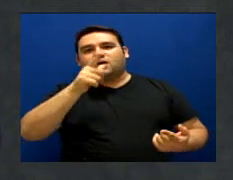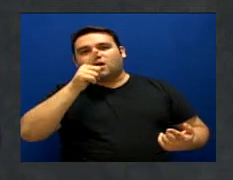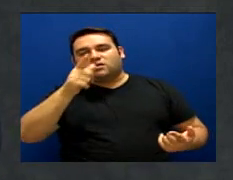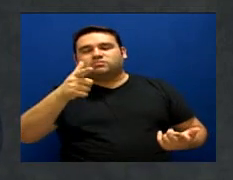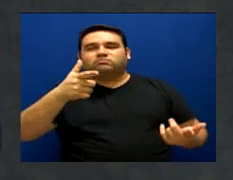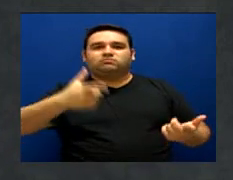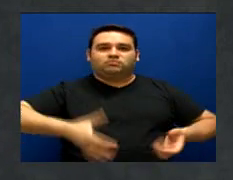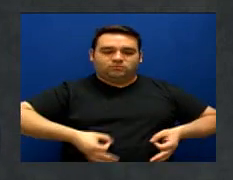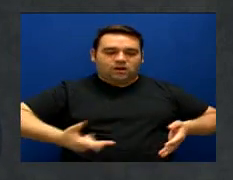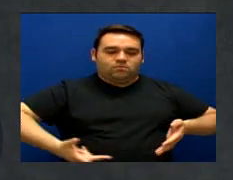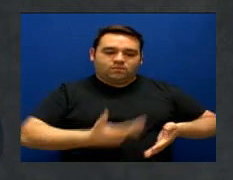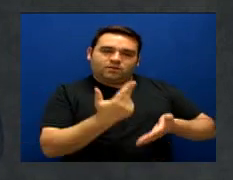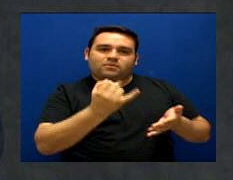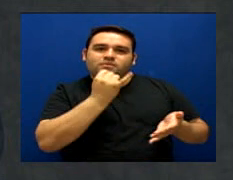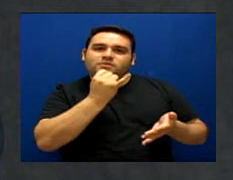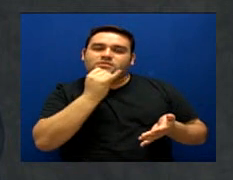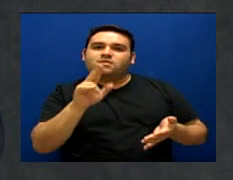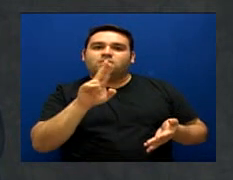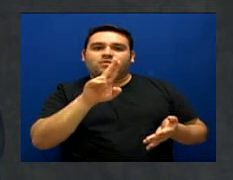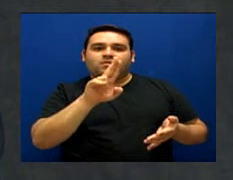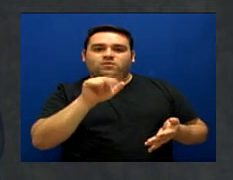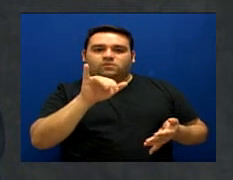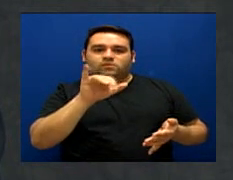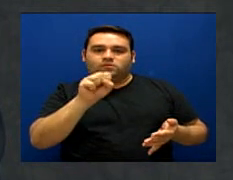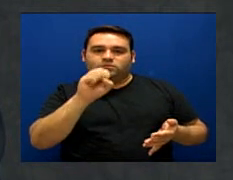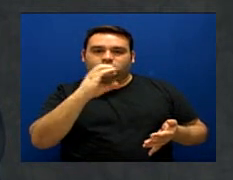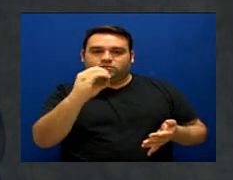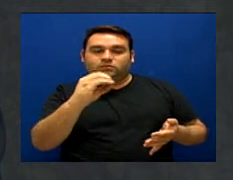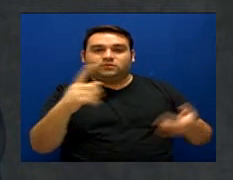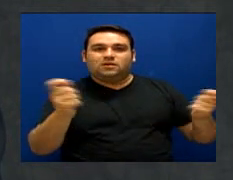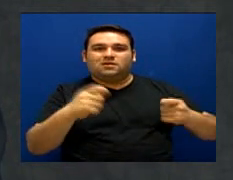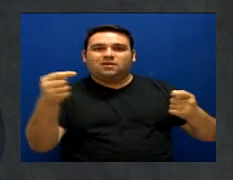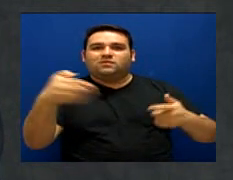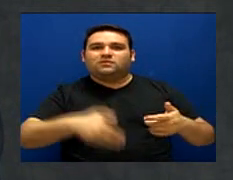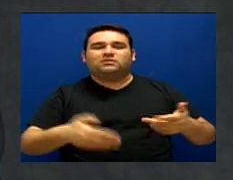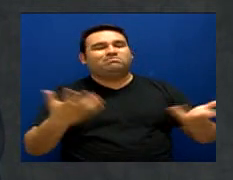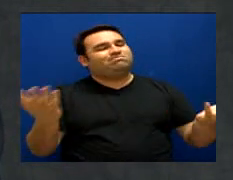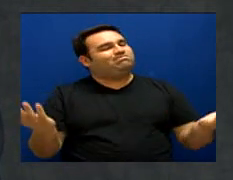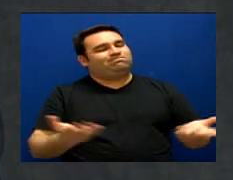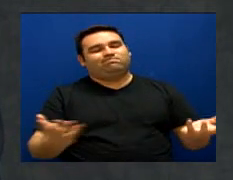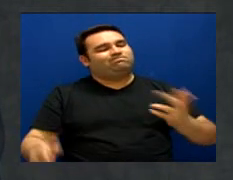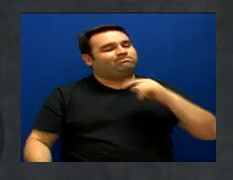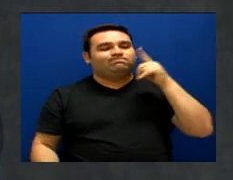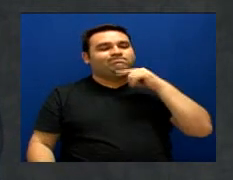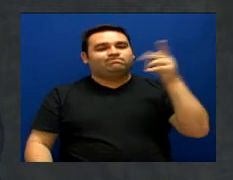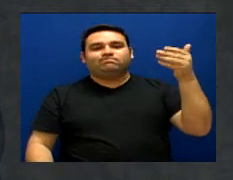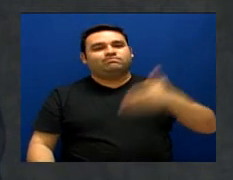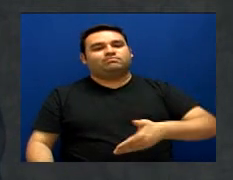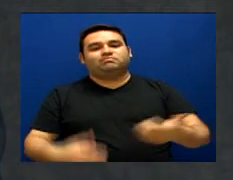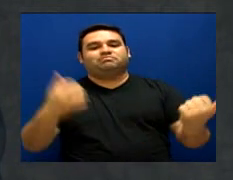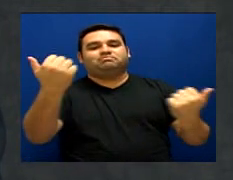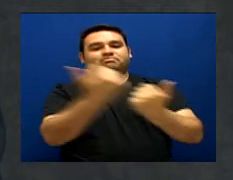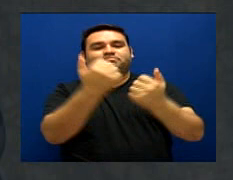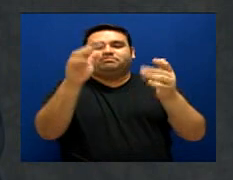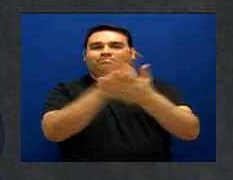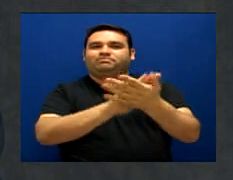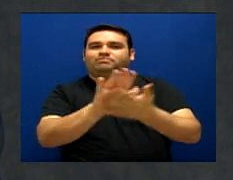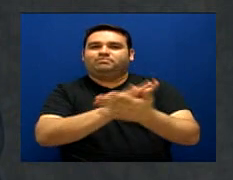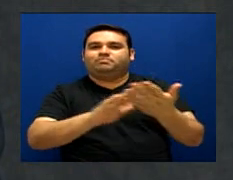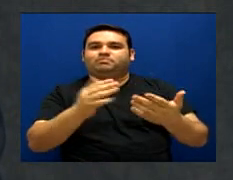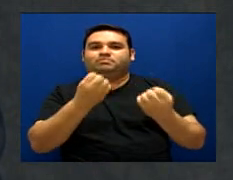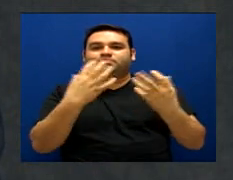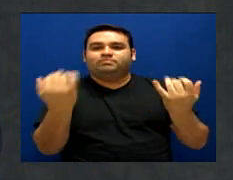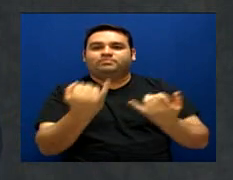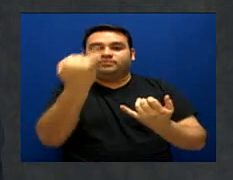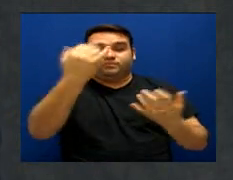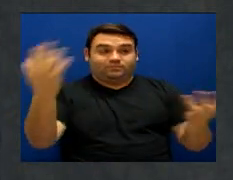castração, etc. Como, por exemplo, a Uniso, seria importante que pudesse estar presente. E, infelizmente, não mandaram representante, mas seria